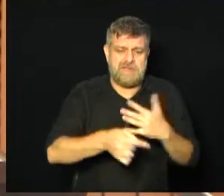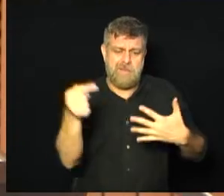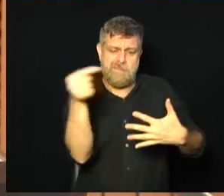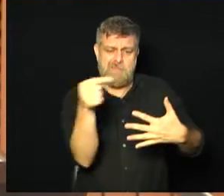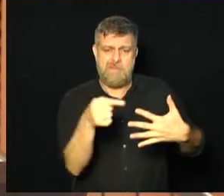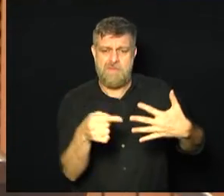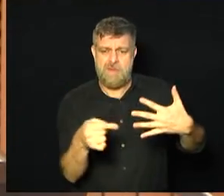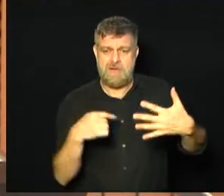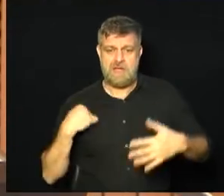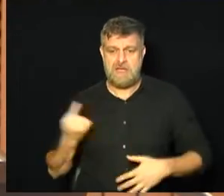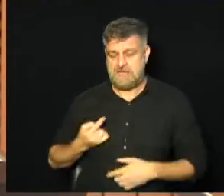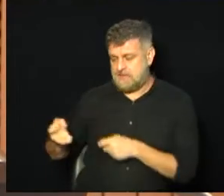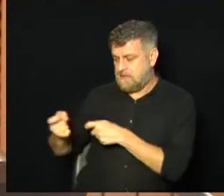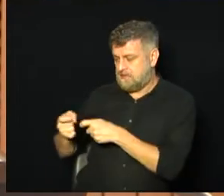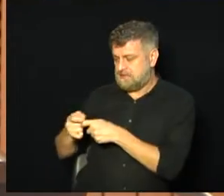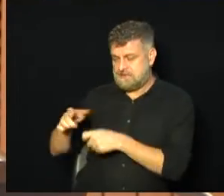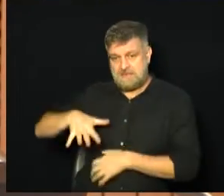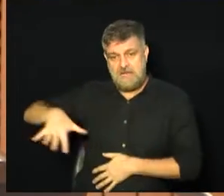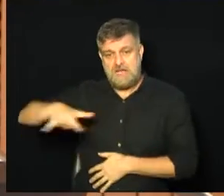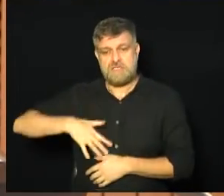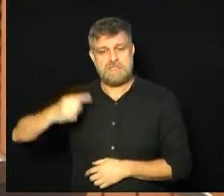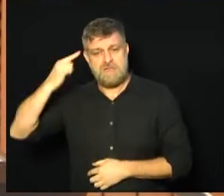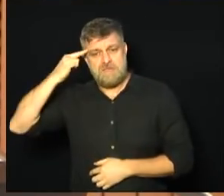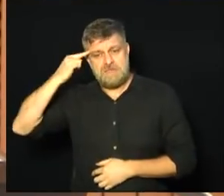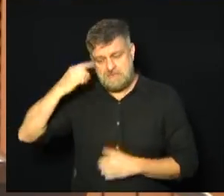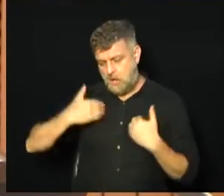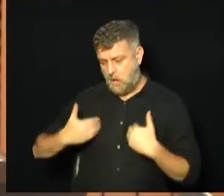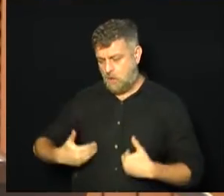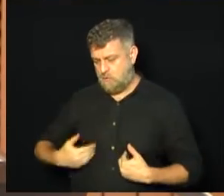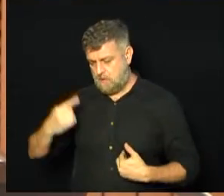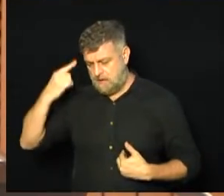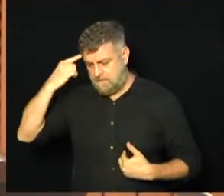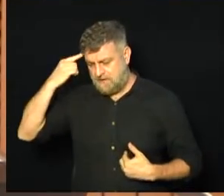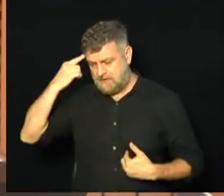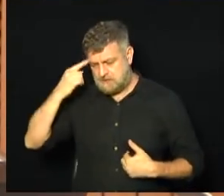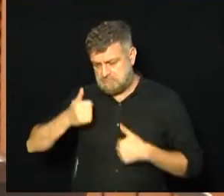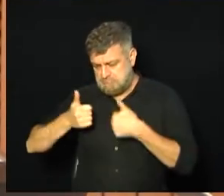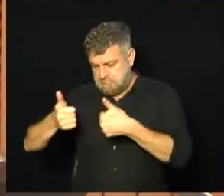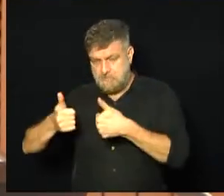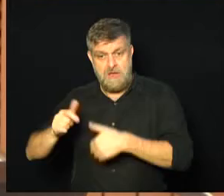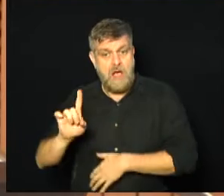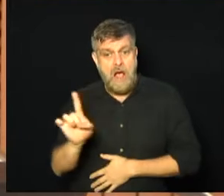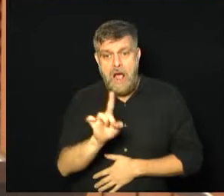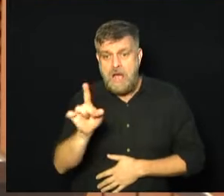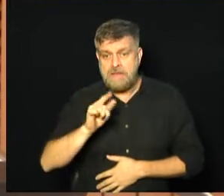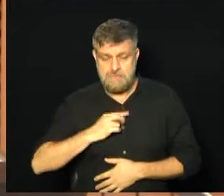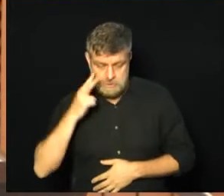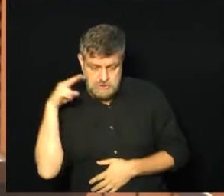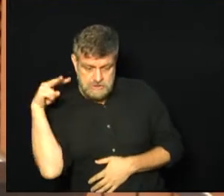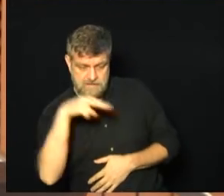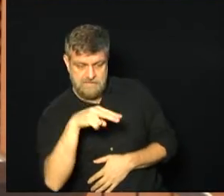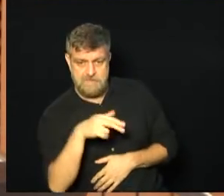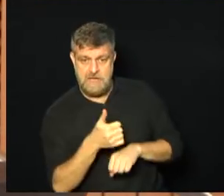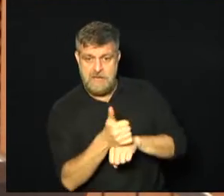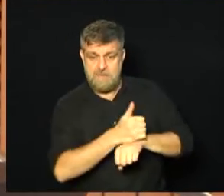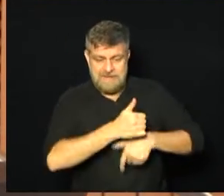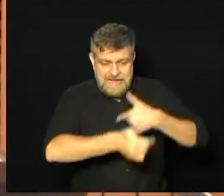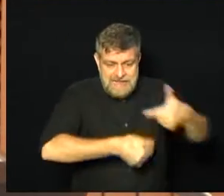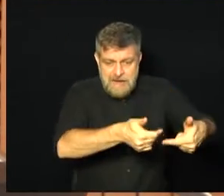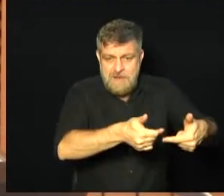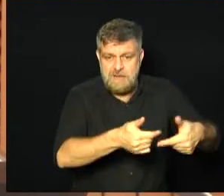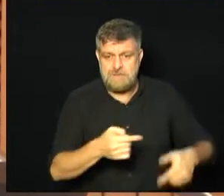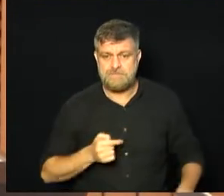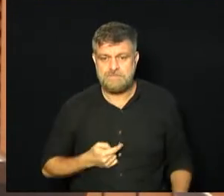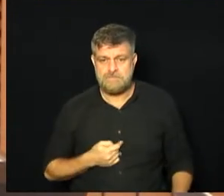que na medicina, os médicos, o bem-estar, não, é muito mais que isso. A gente vê hoje trabalhadores e trabalhadores desempregados. Quando a